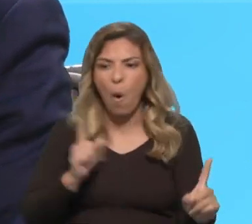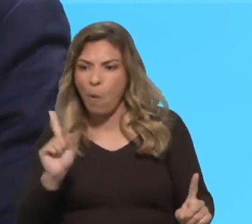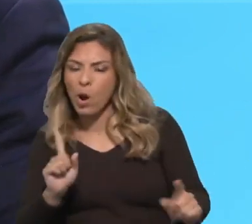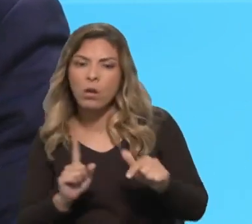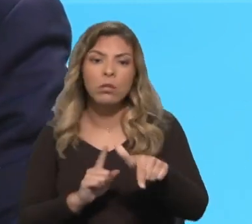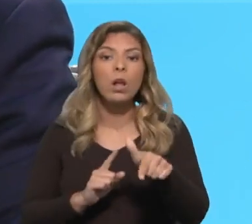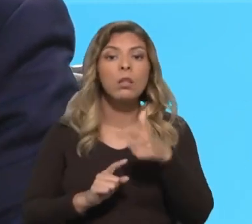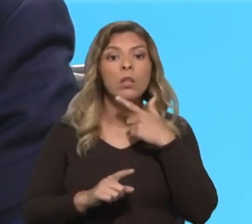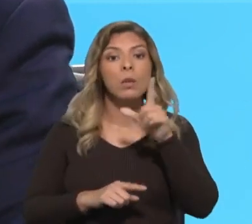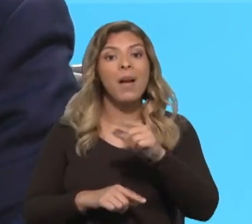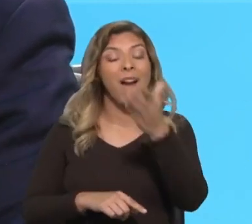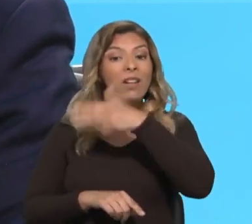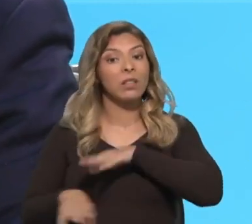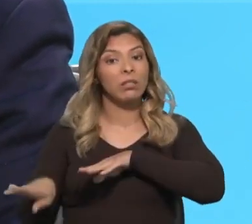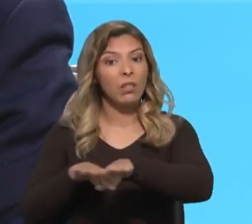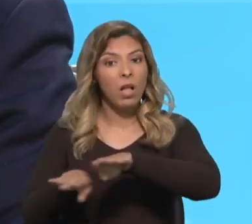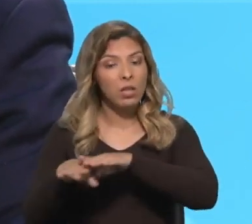Itália fraturada.